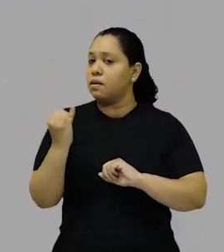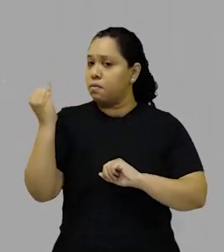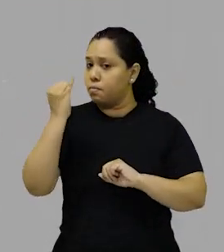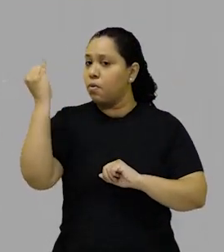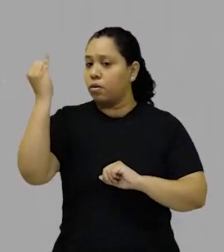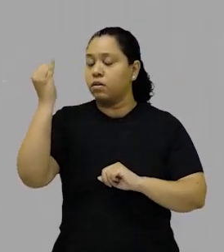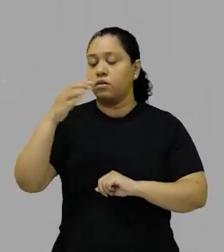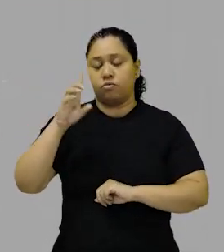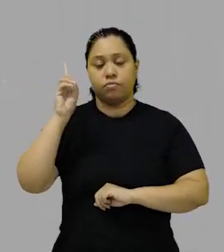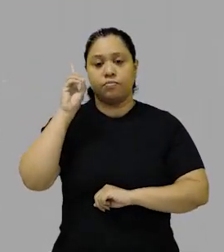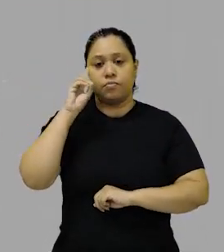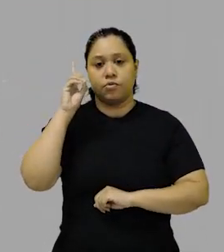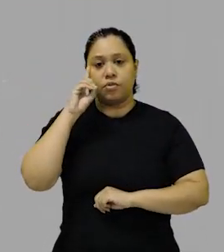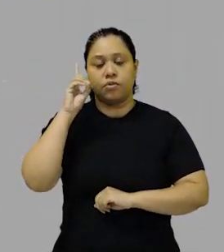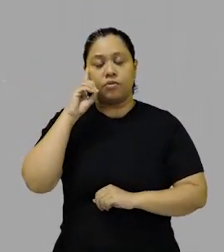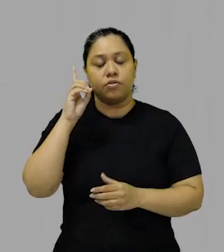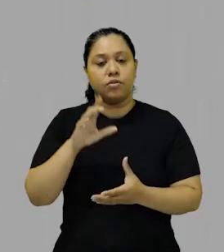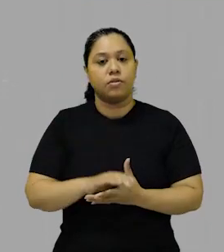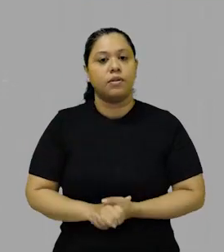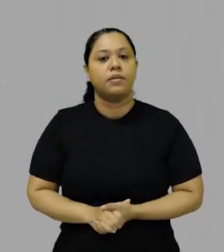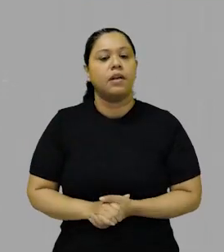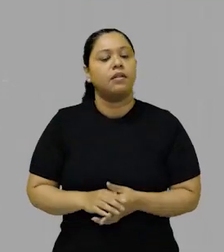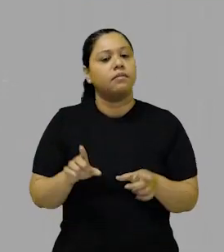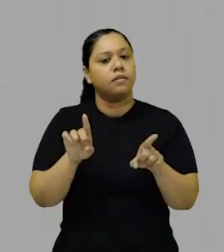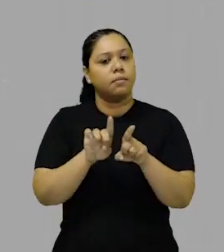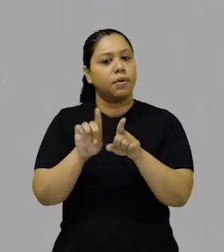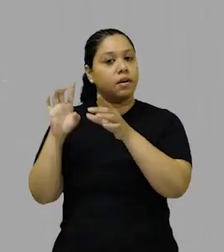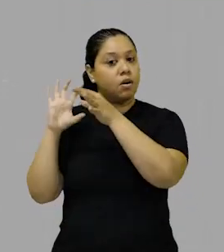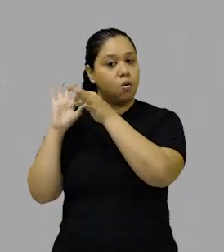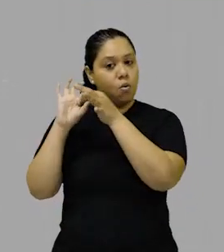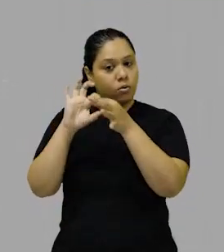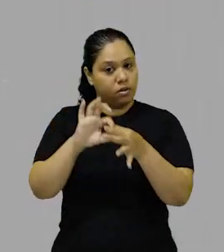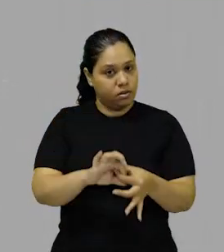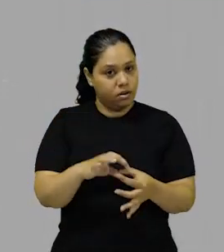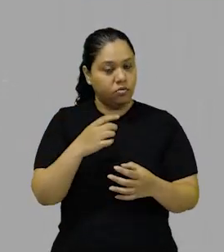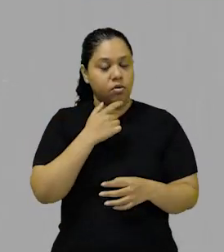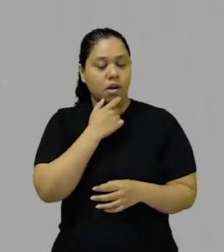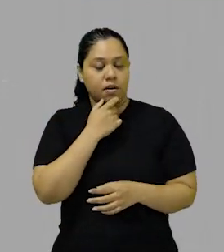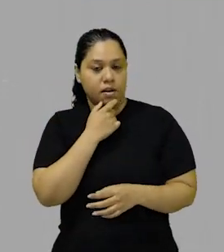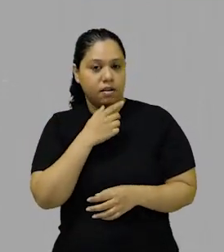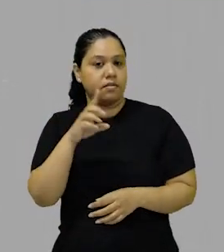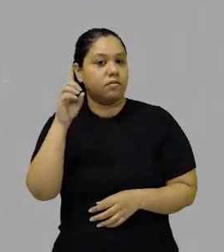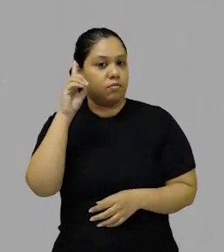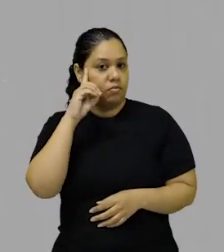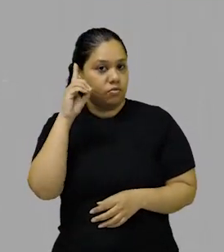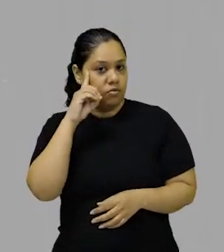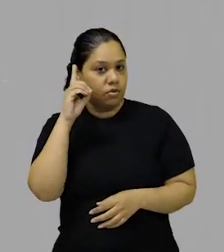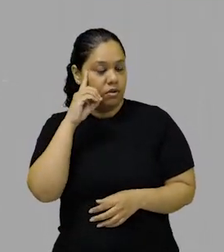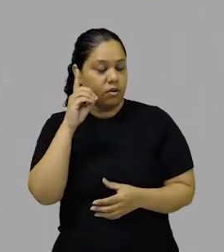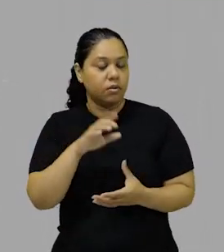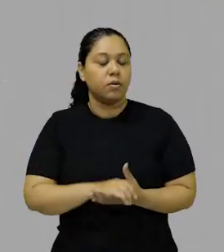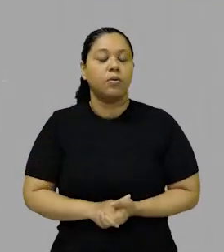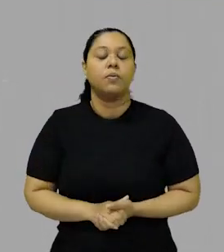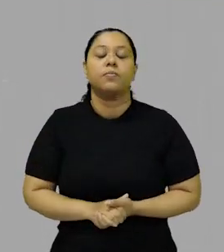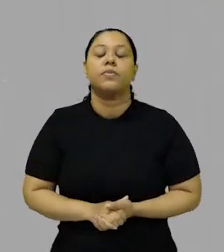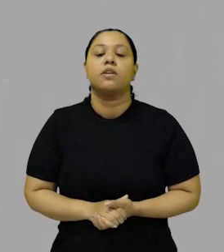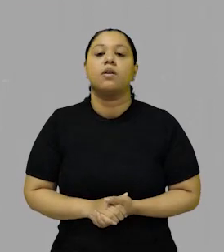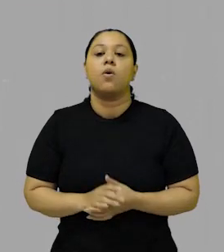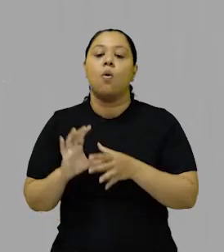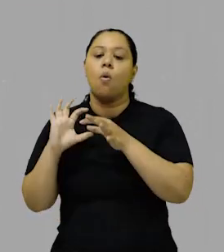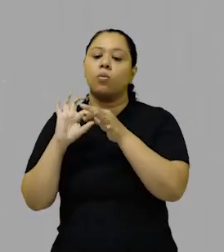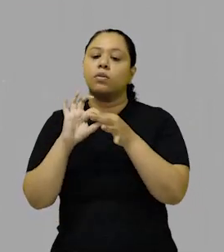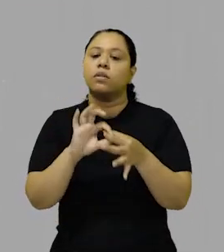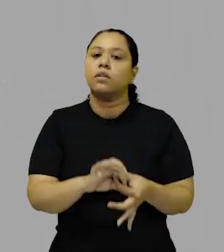nosso cotidiano. E aí nós vamos contextualizar esse inglês do nosso cotidiano com um gênero que é